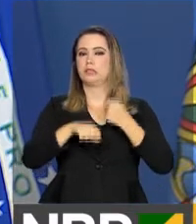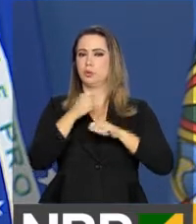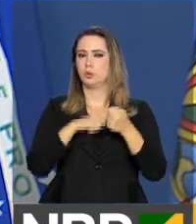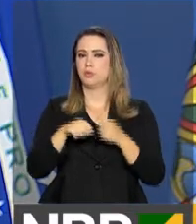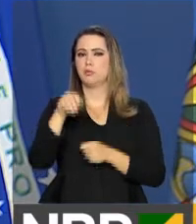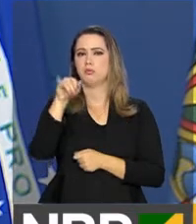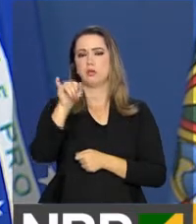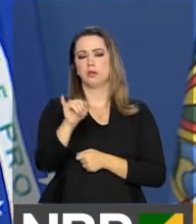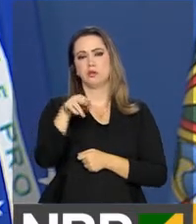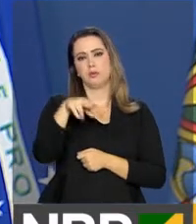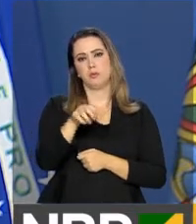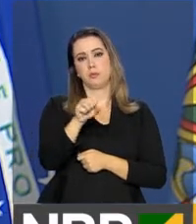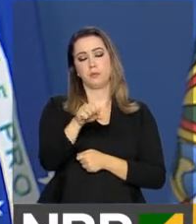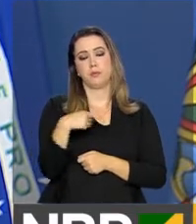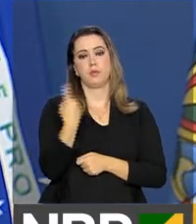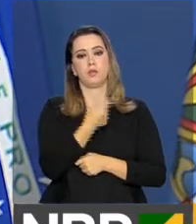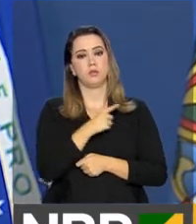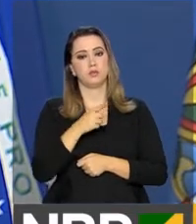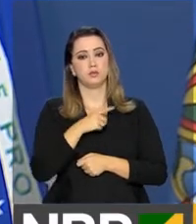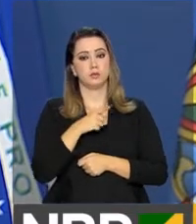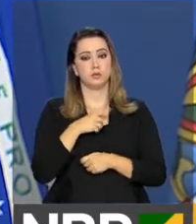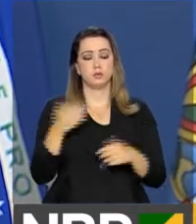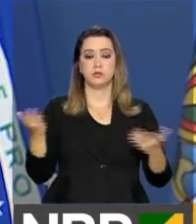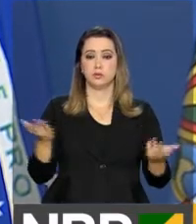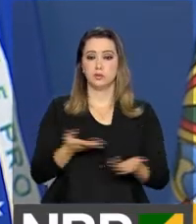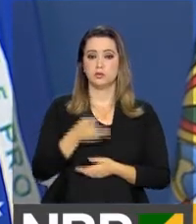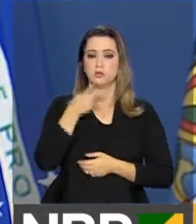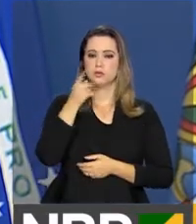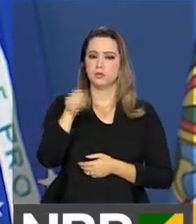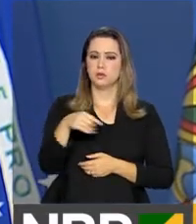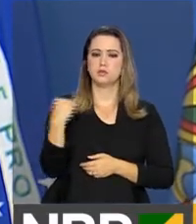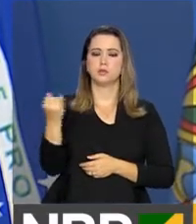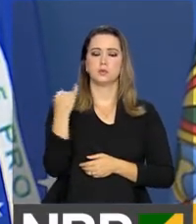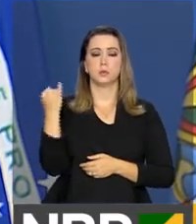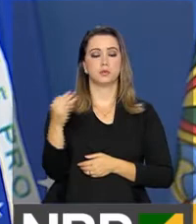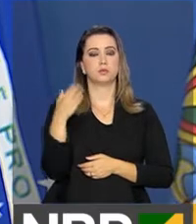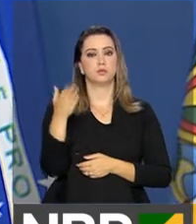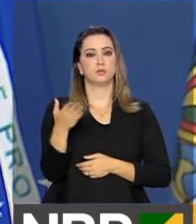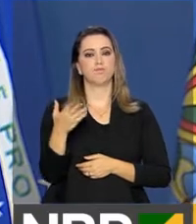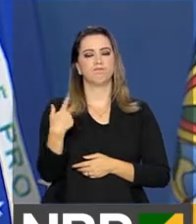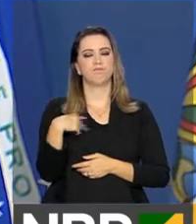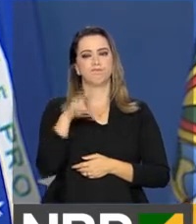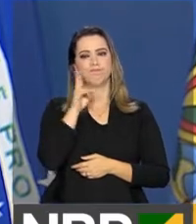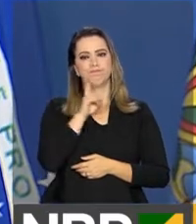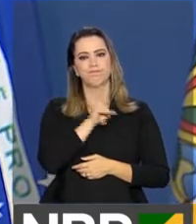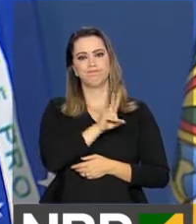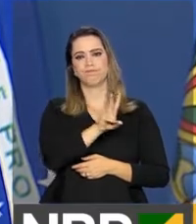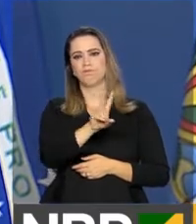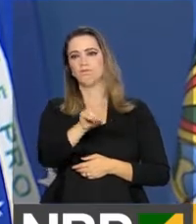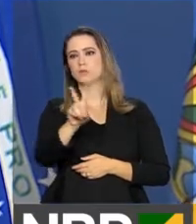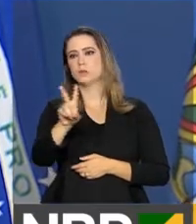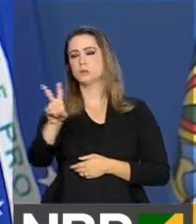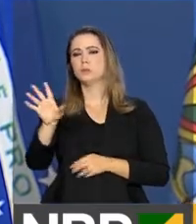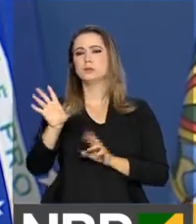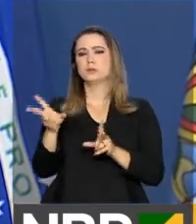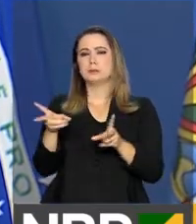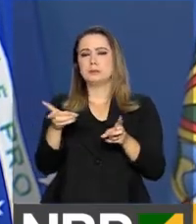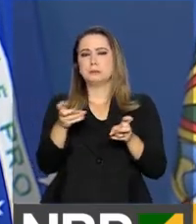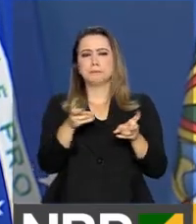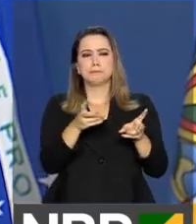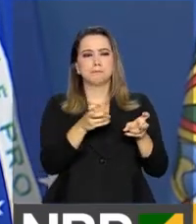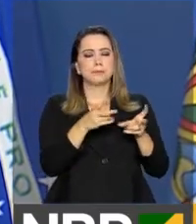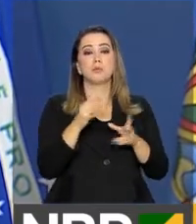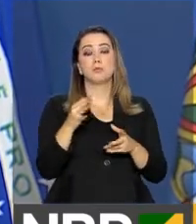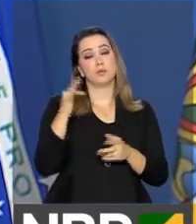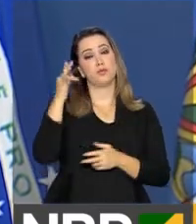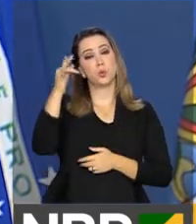nós tivemos estou com isso ressaltando um vislumbre do que poderá acontecer com o